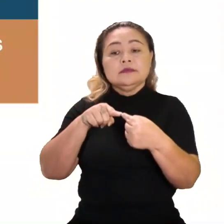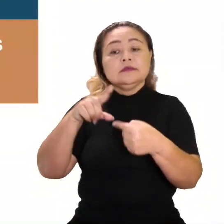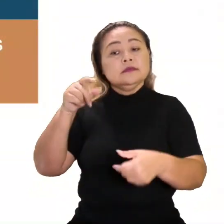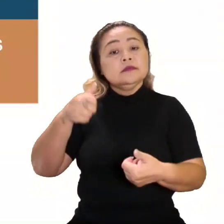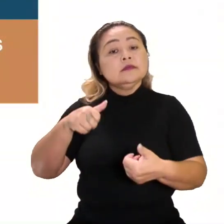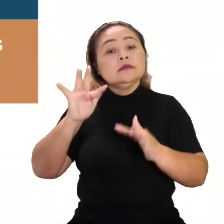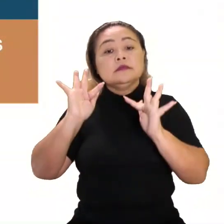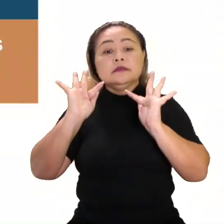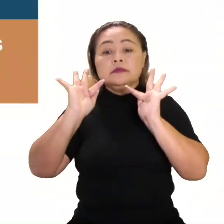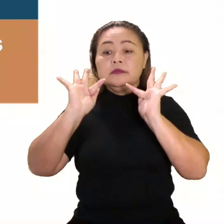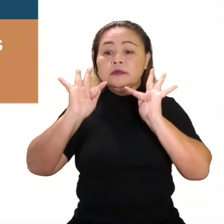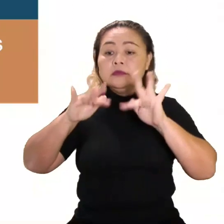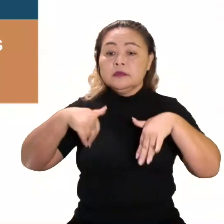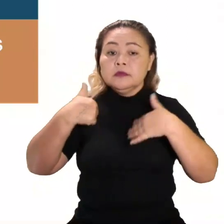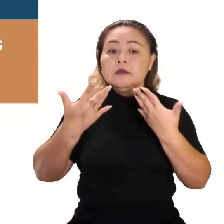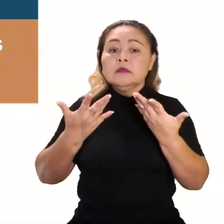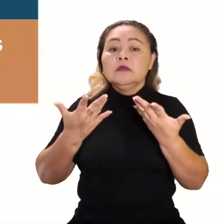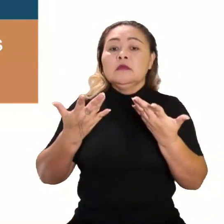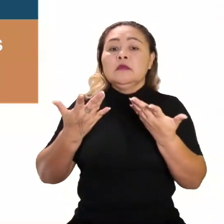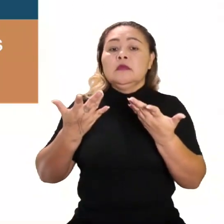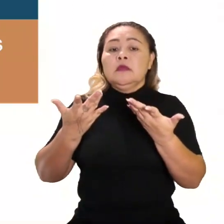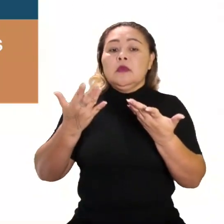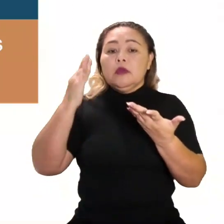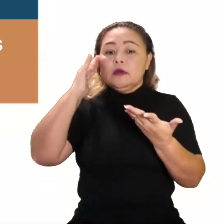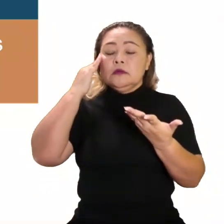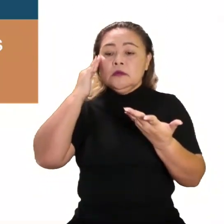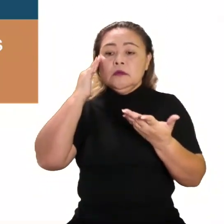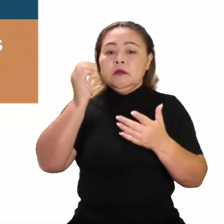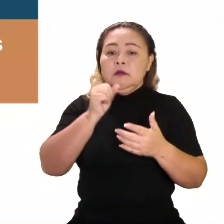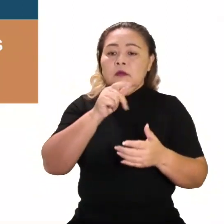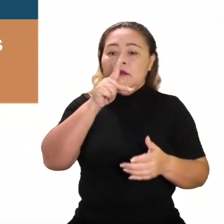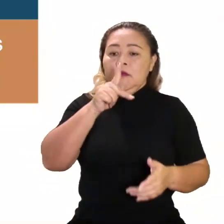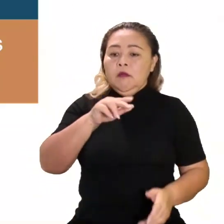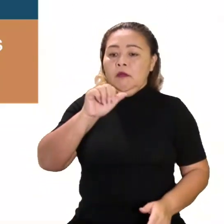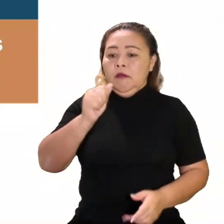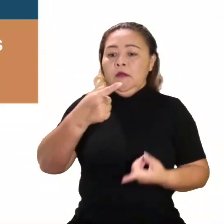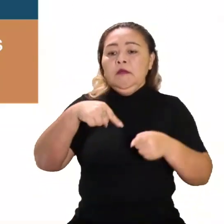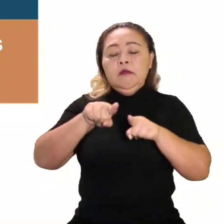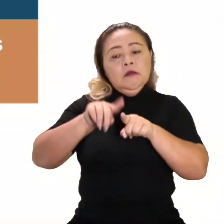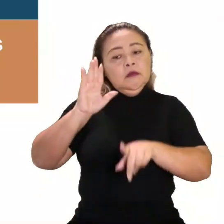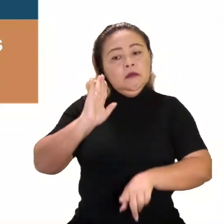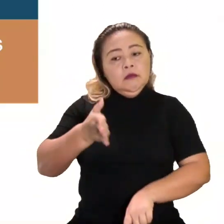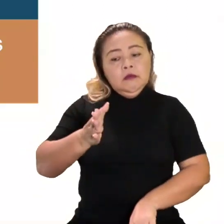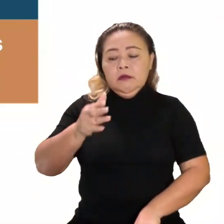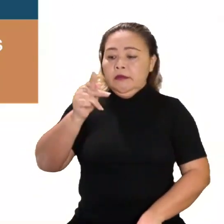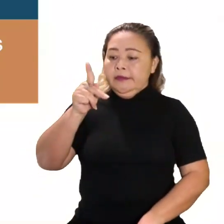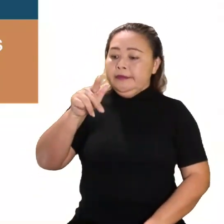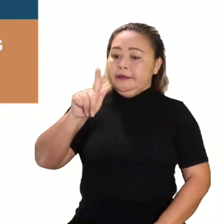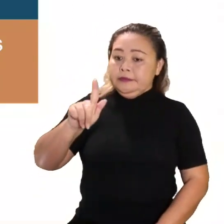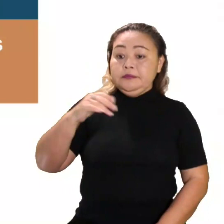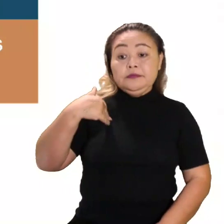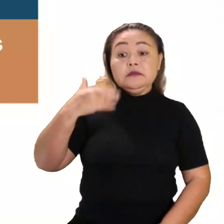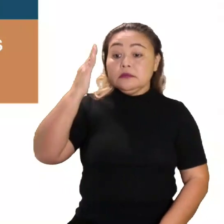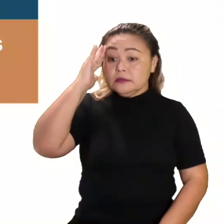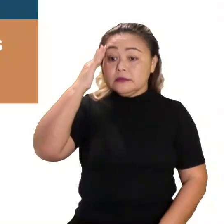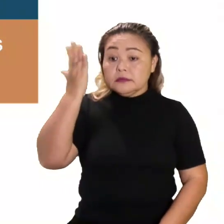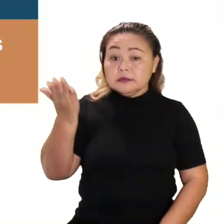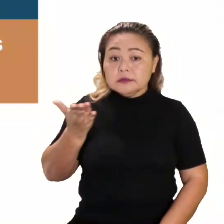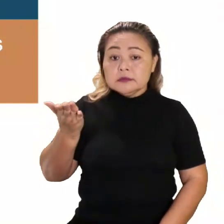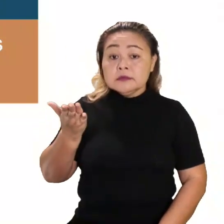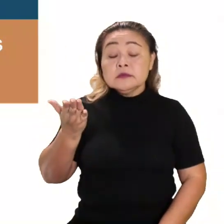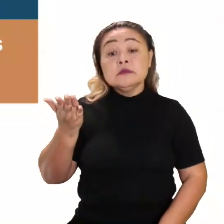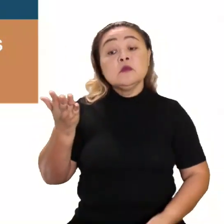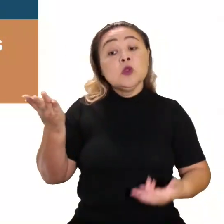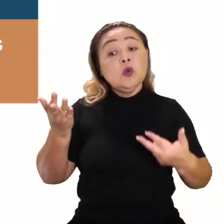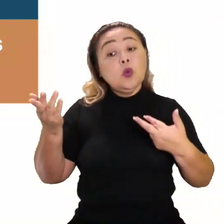estamos finalizando, né, as nossas habilidades, que é entender a progressão aritmética já foi, a geométrica estamos entendendo,